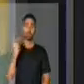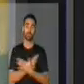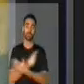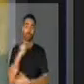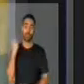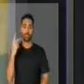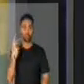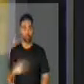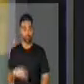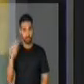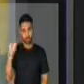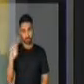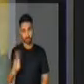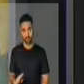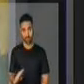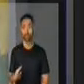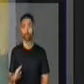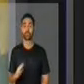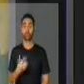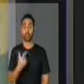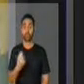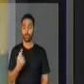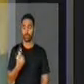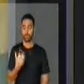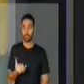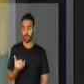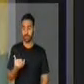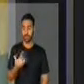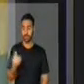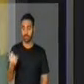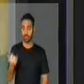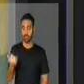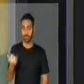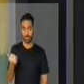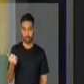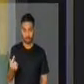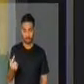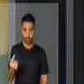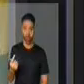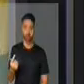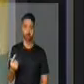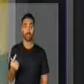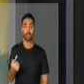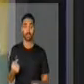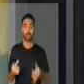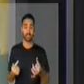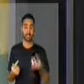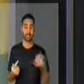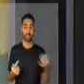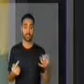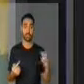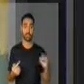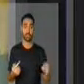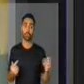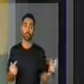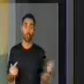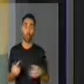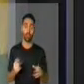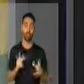Brasil. Somente o biênio 2016-2017, 600 mil novos casos de